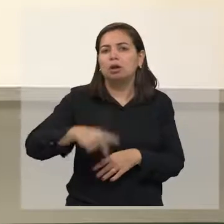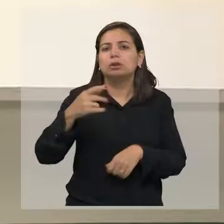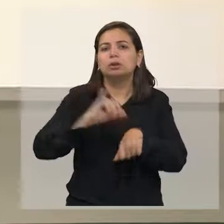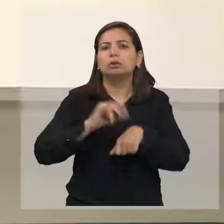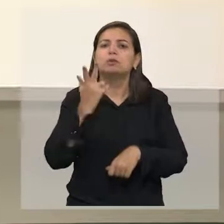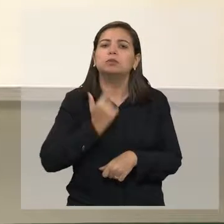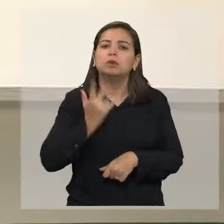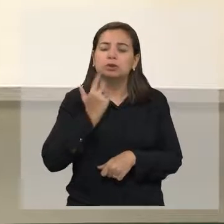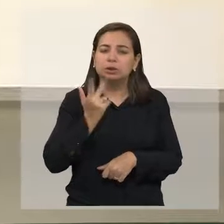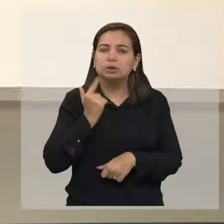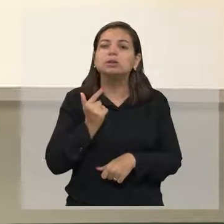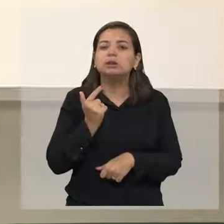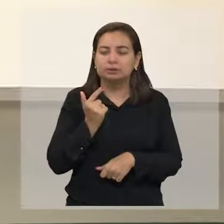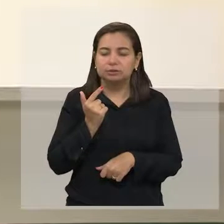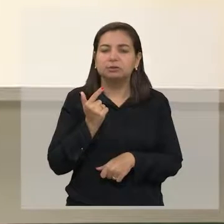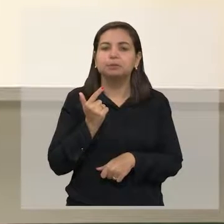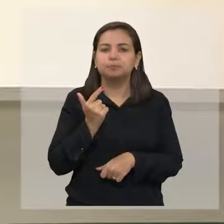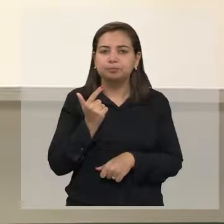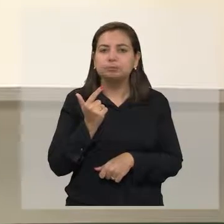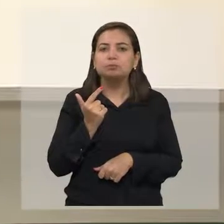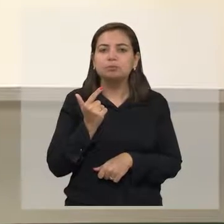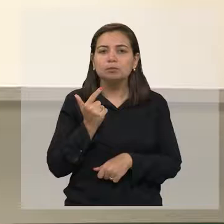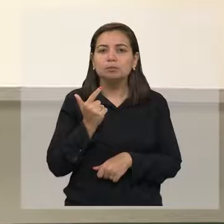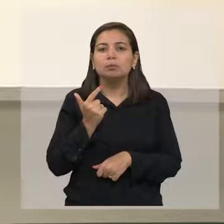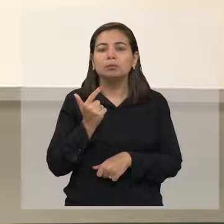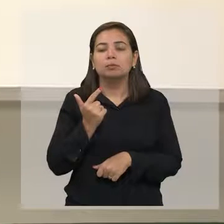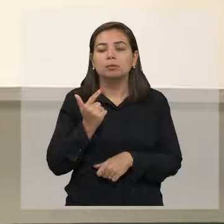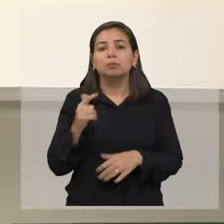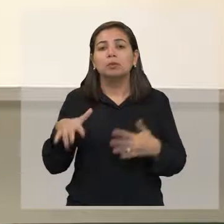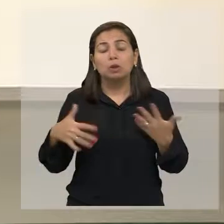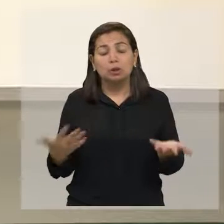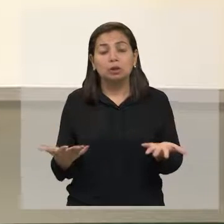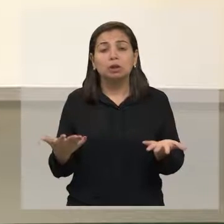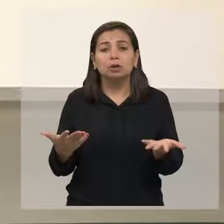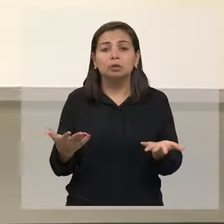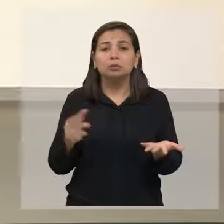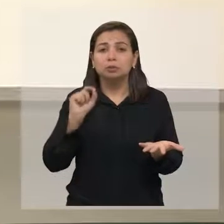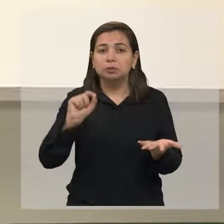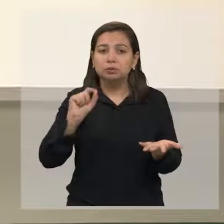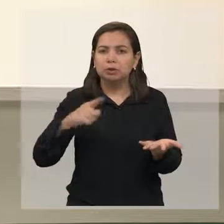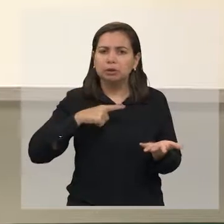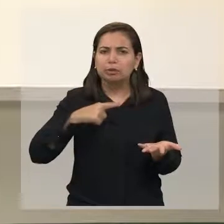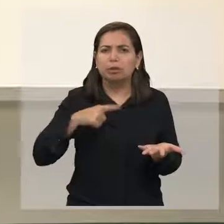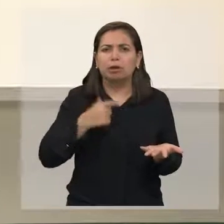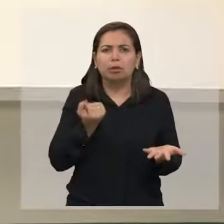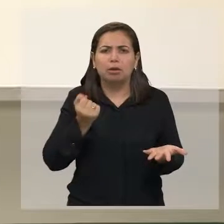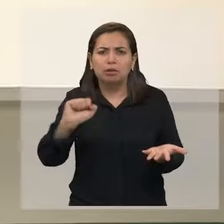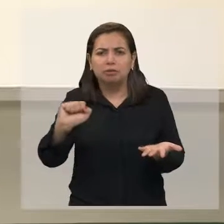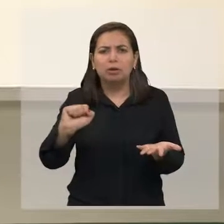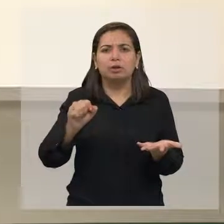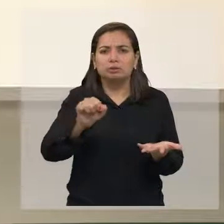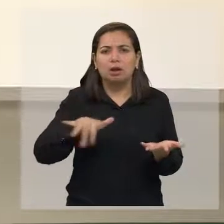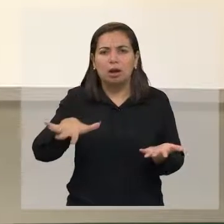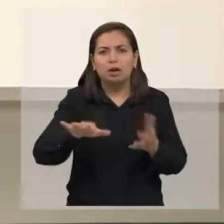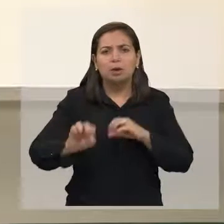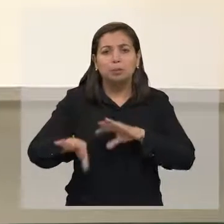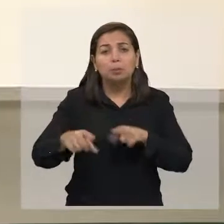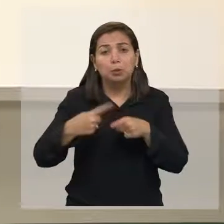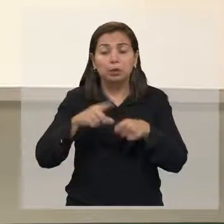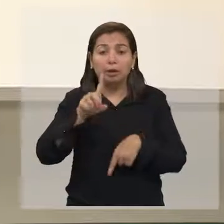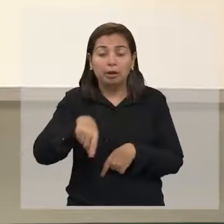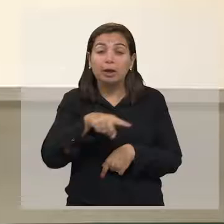de Fortaleza, notadamente dedicado à pauta, às bandeiras da educação. É